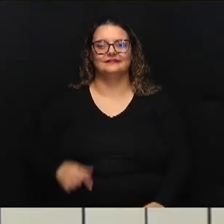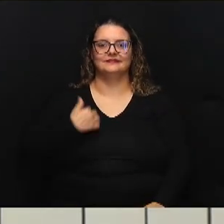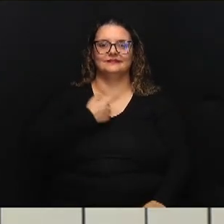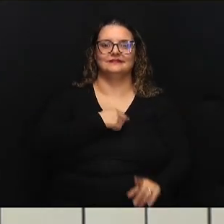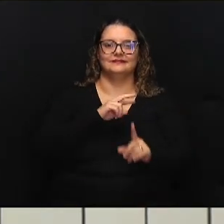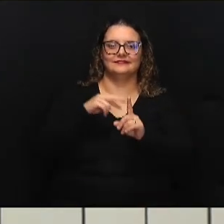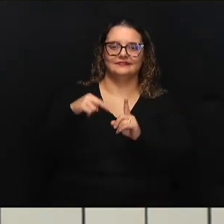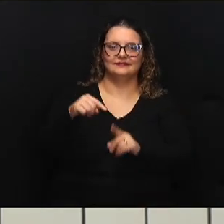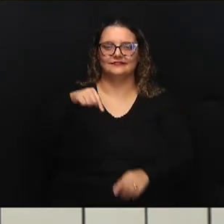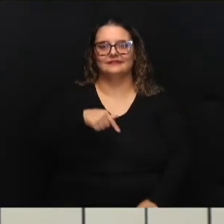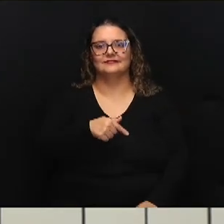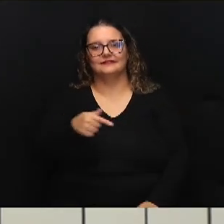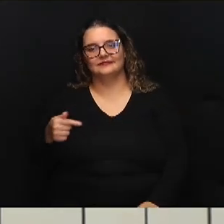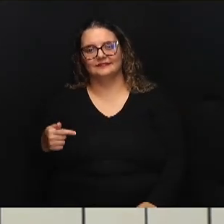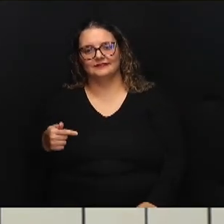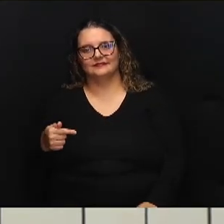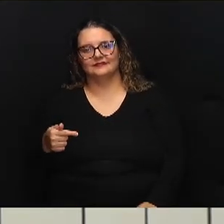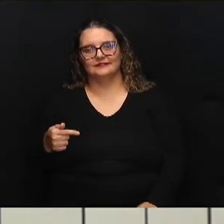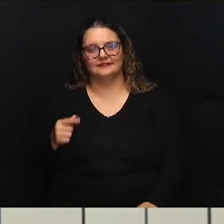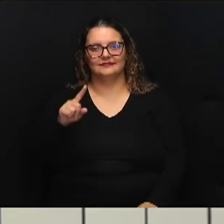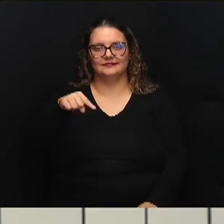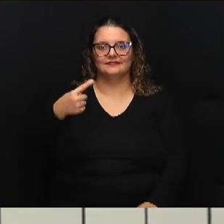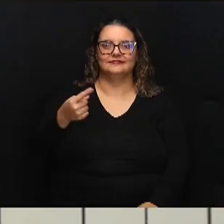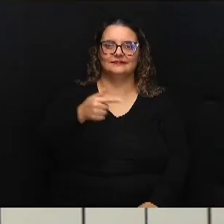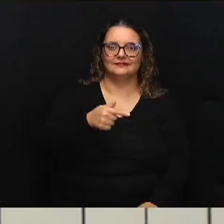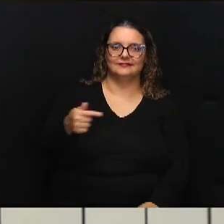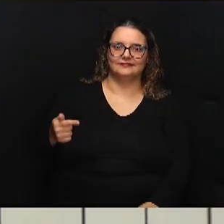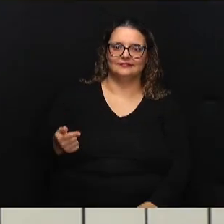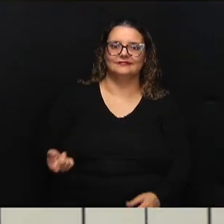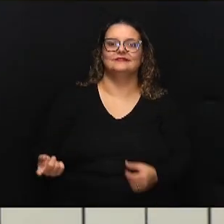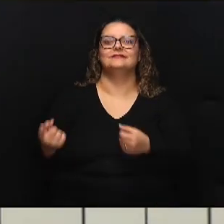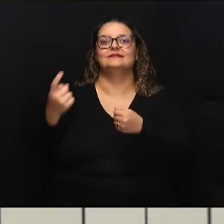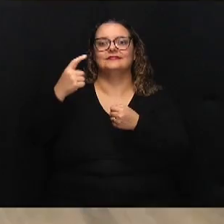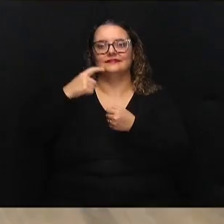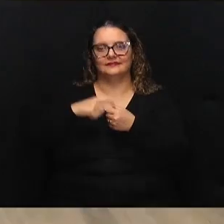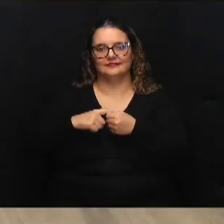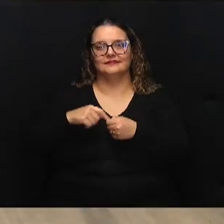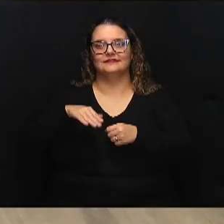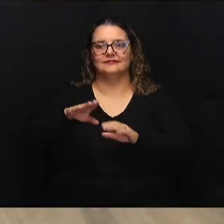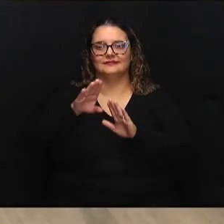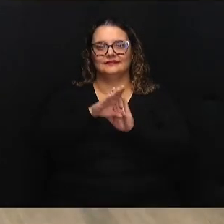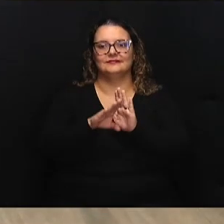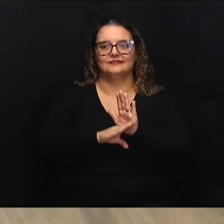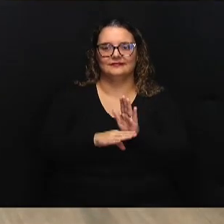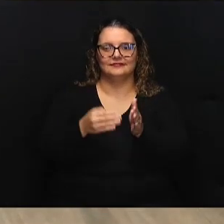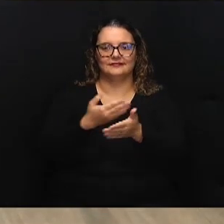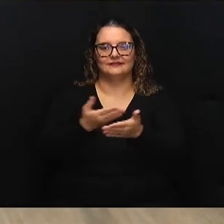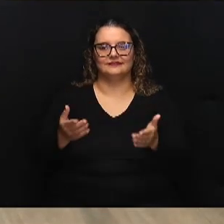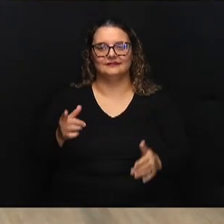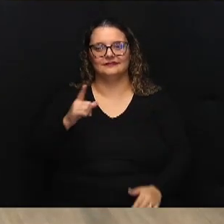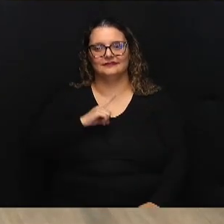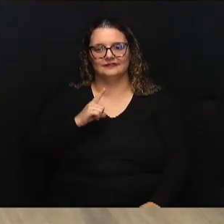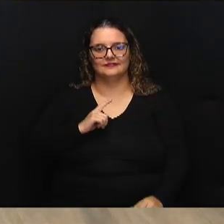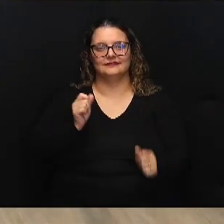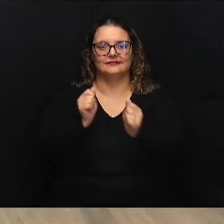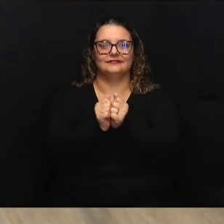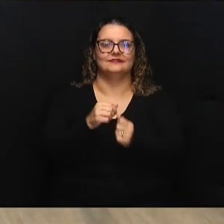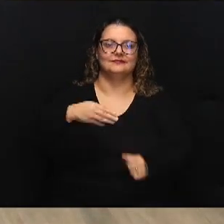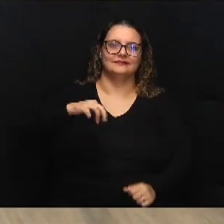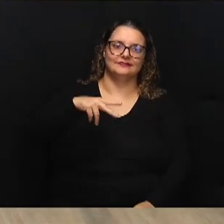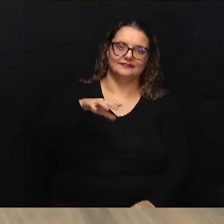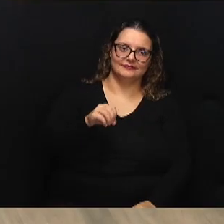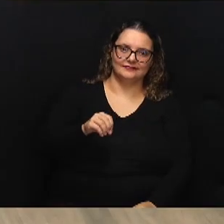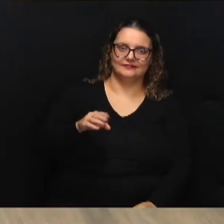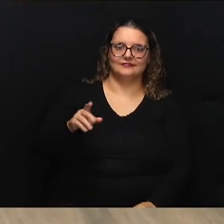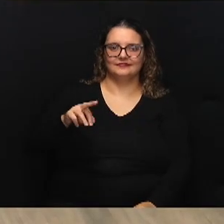de vista dessa semana. E na semana que vem a gente volta com mais programação para vocês. Eu estive aqui com o Márcio Brasil Andrade, da